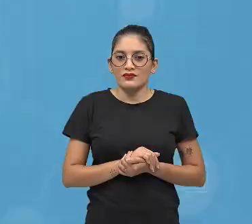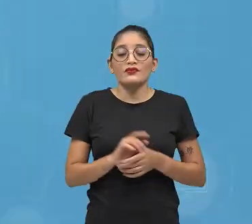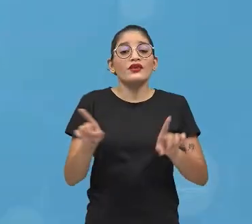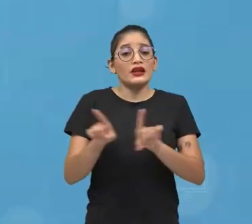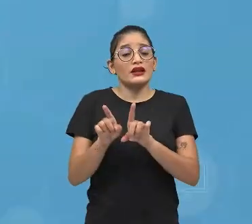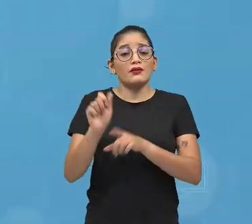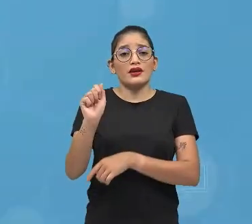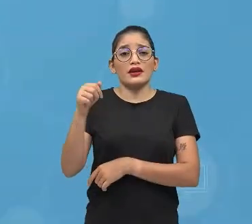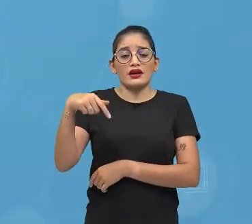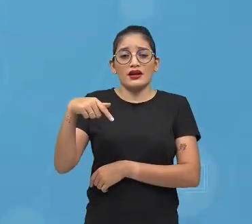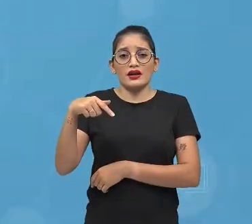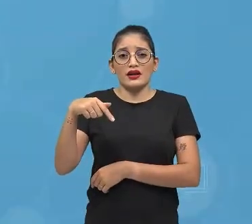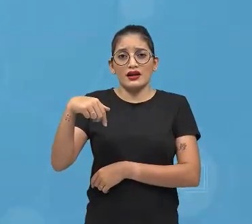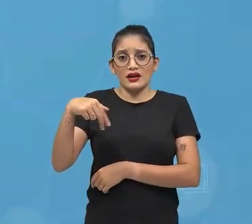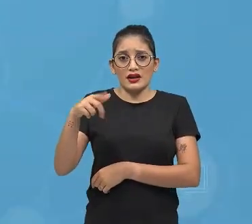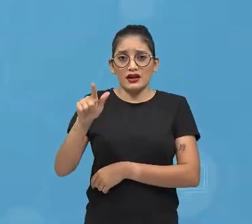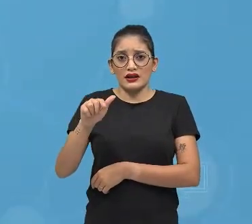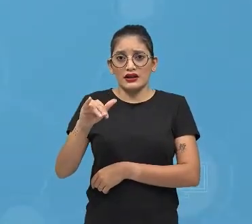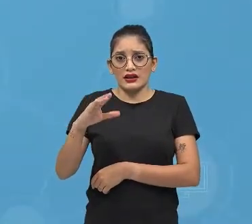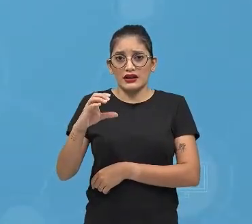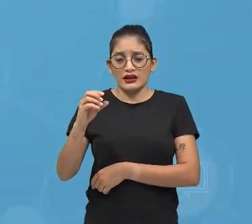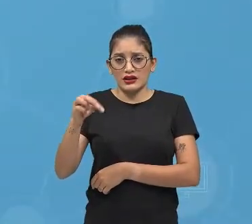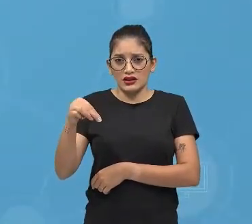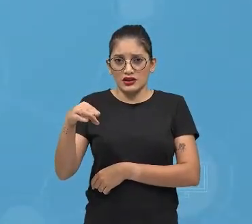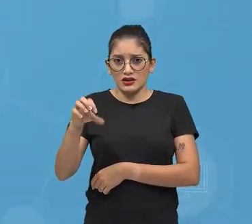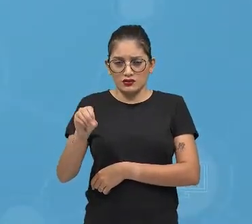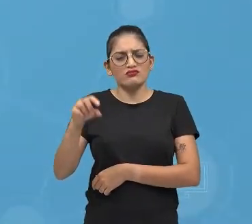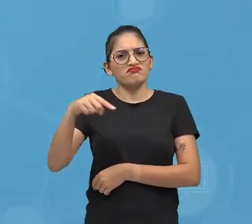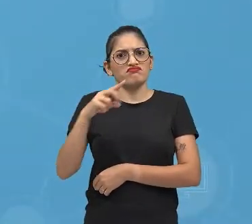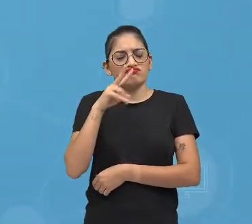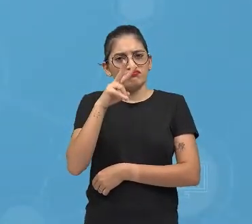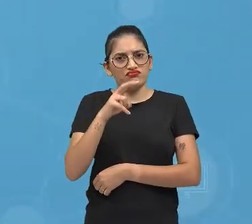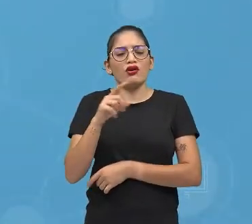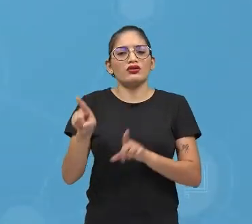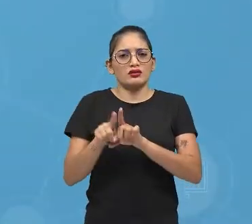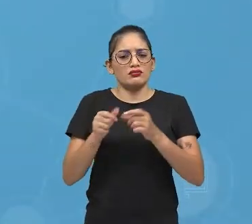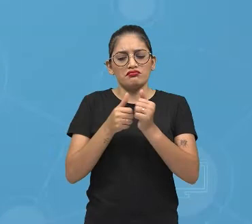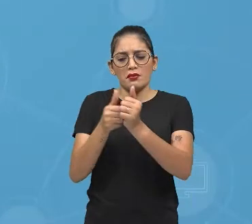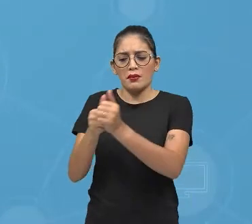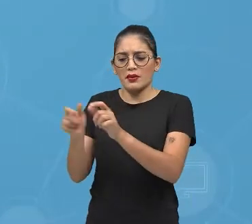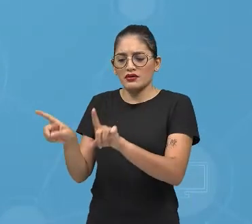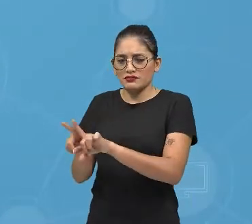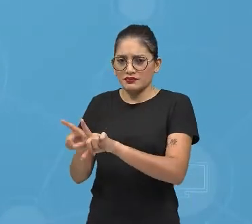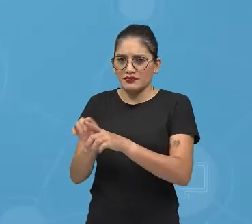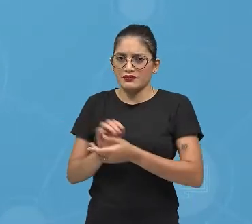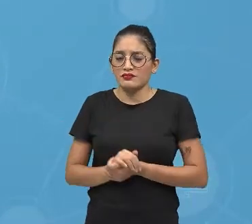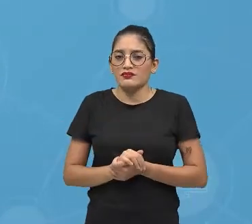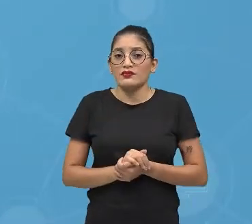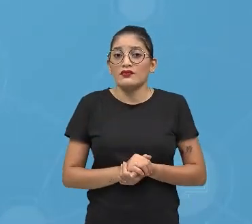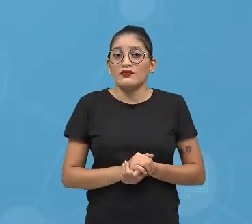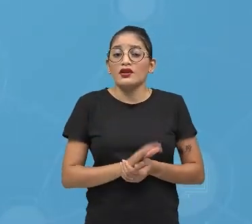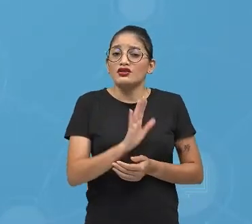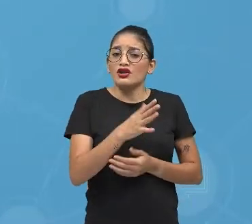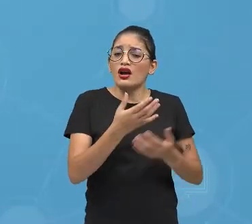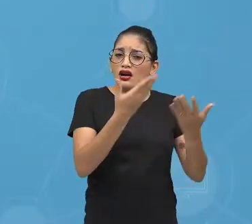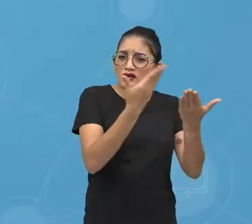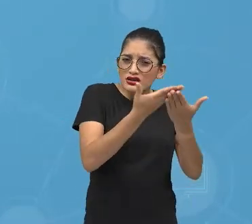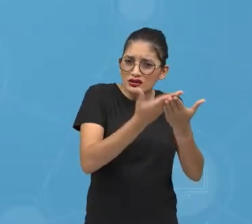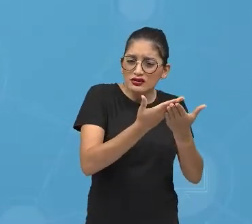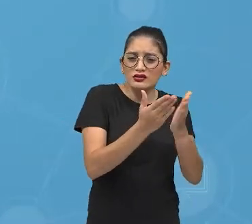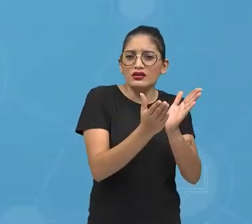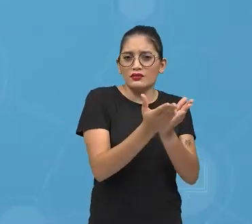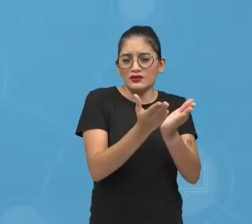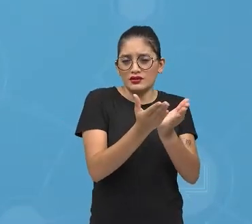na América Latina é muito forte. Ok, pessoal? Muito bem, vimos aí os cristãos. Qual é a